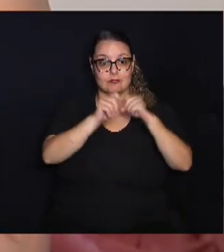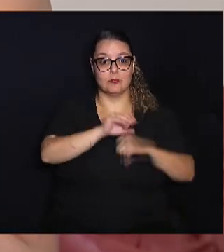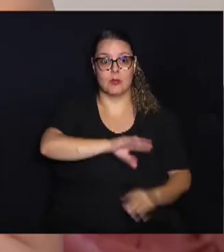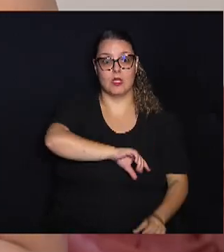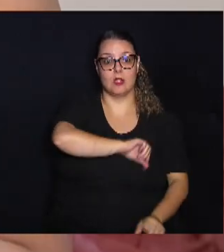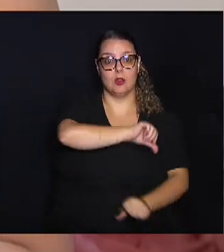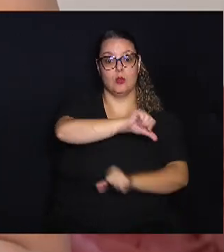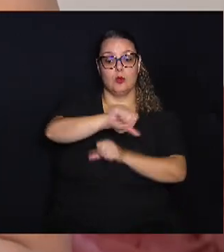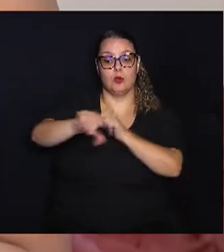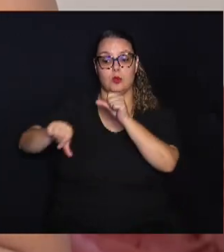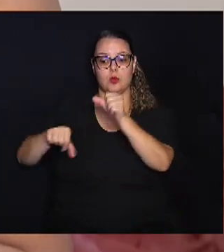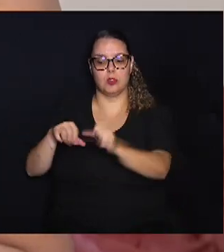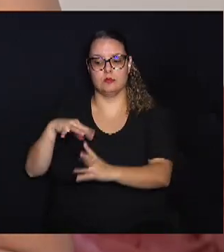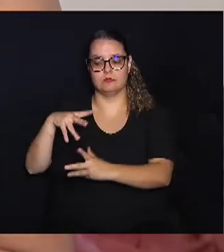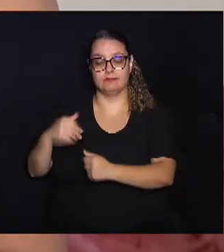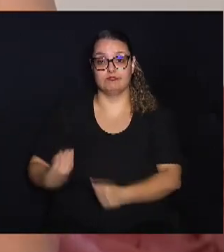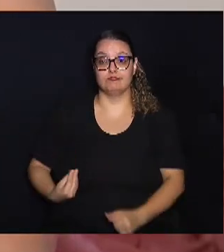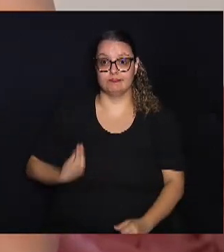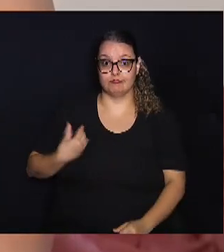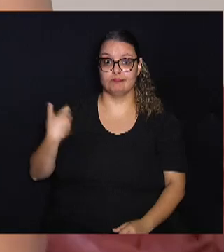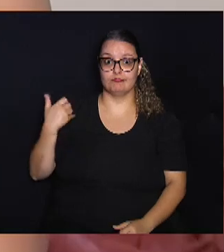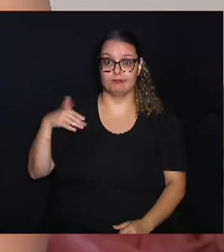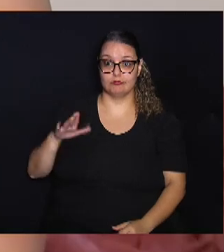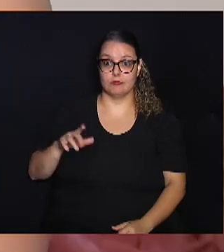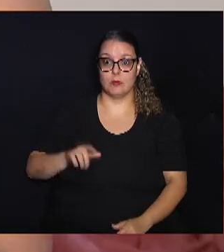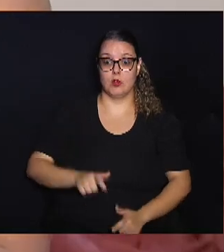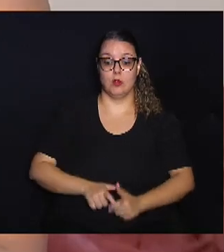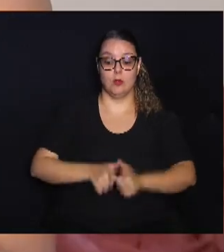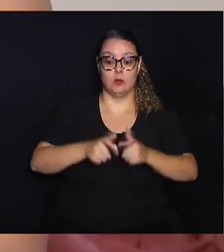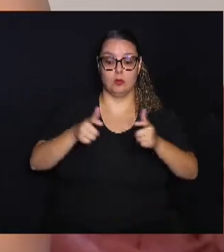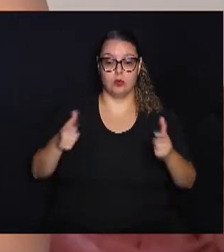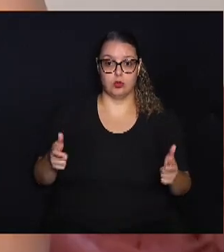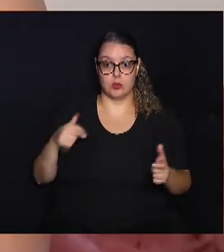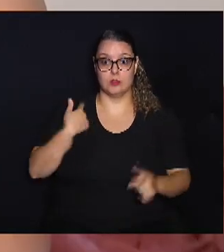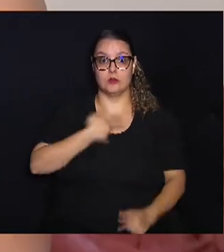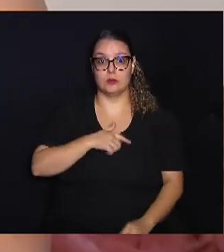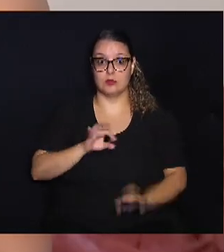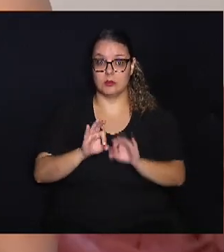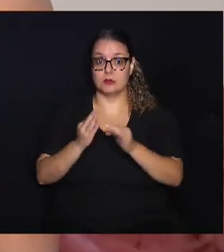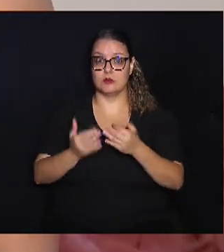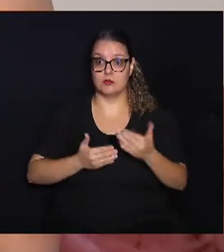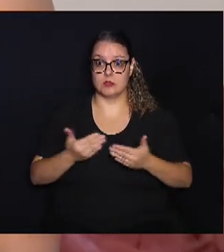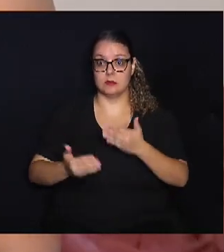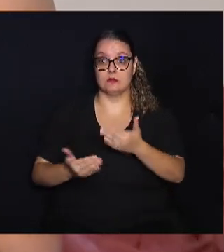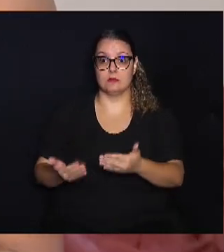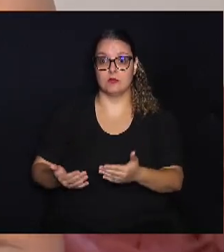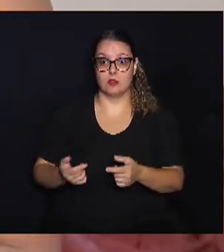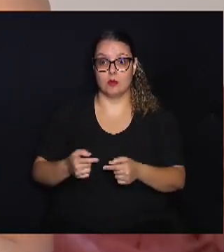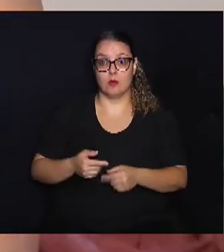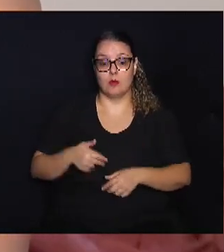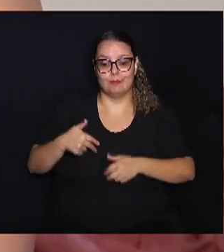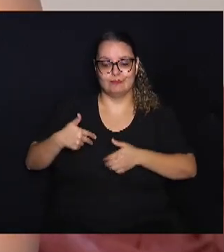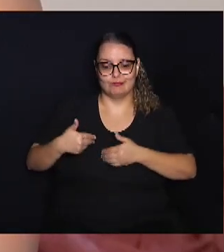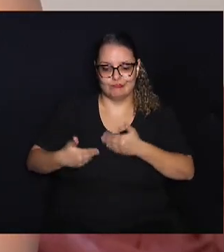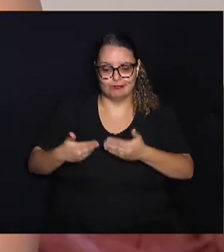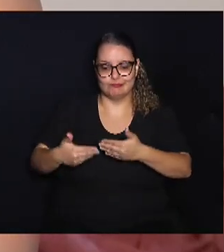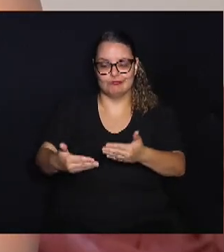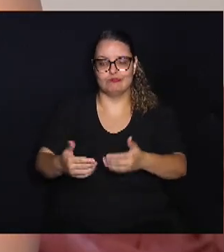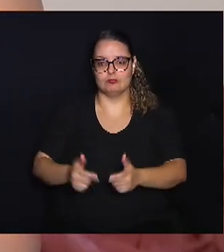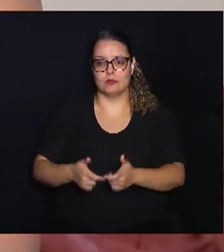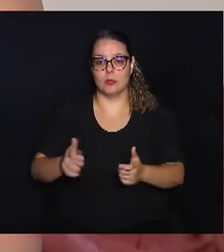adulto. A gente tem uma transição muito mais longa, se a gente for pensar na nossa família, na nossa trajetória. E quando a gente